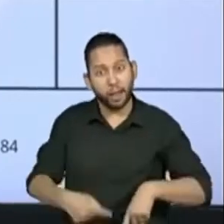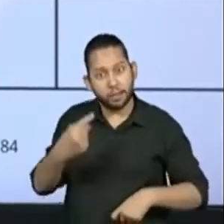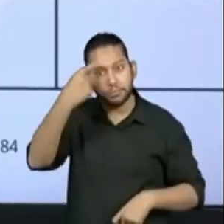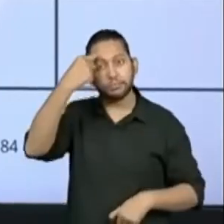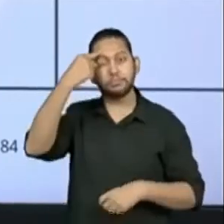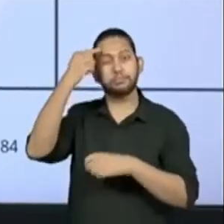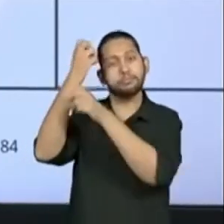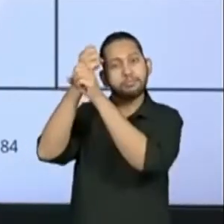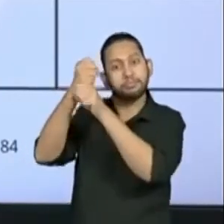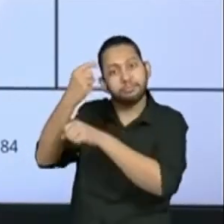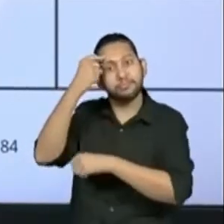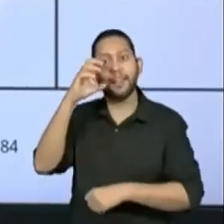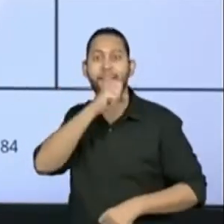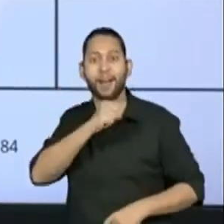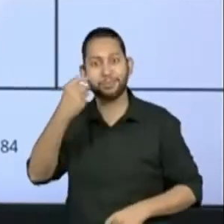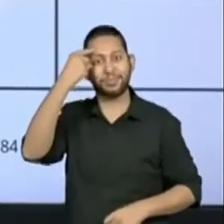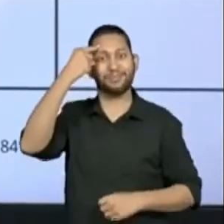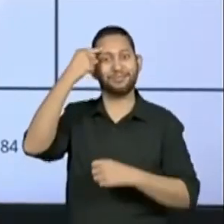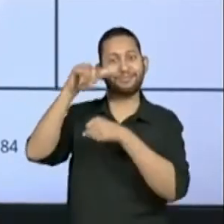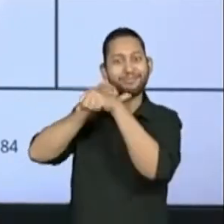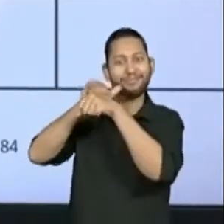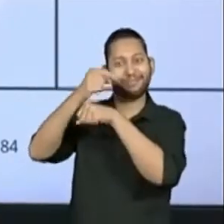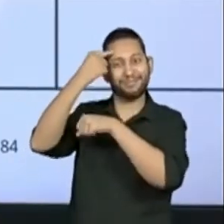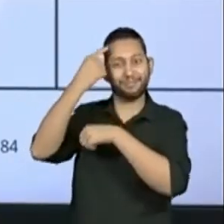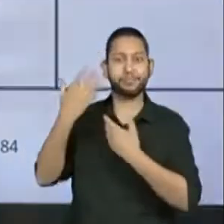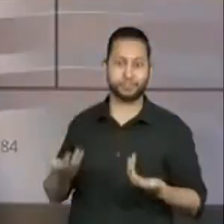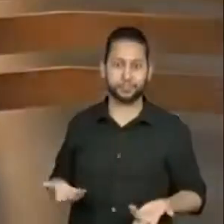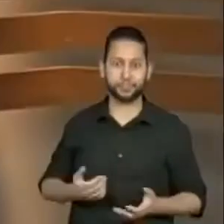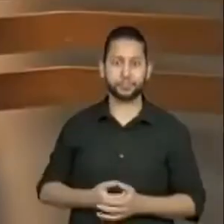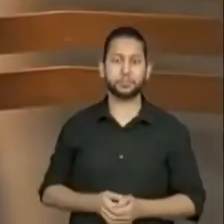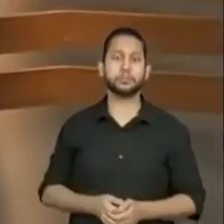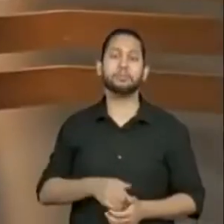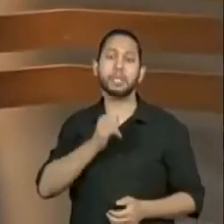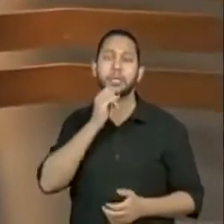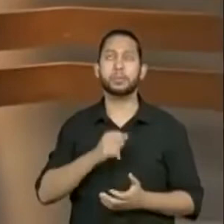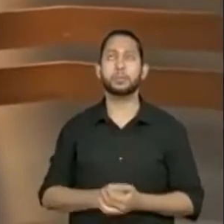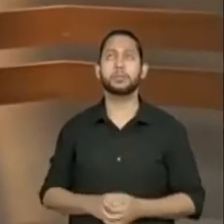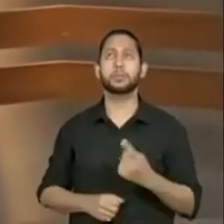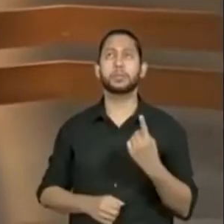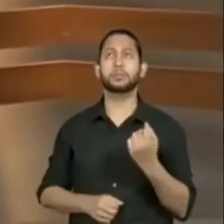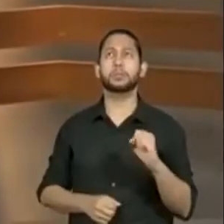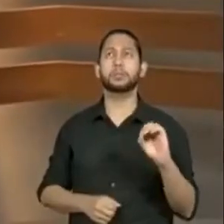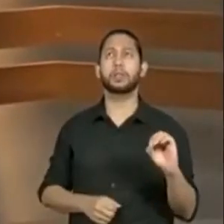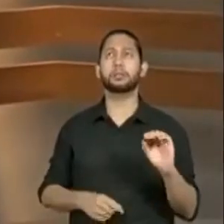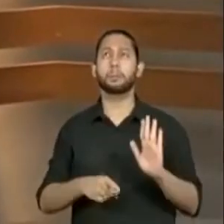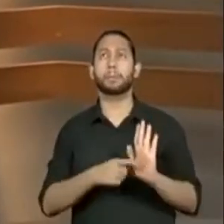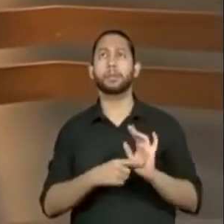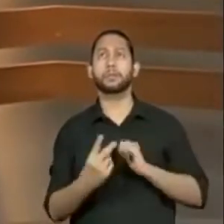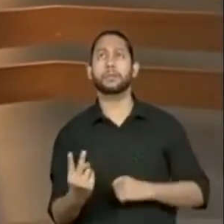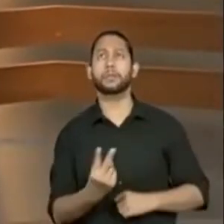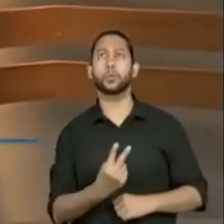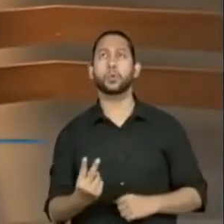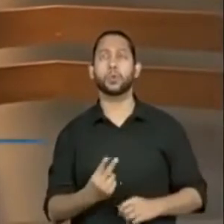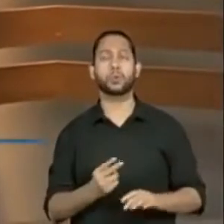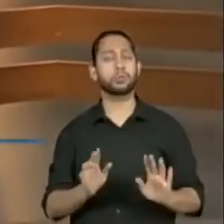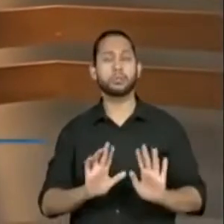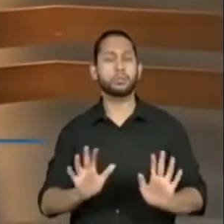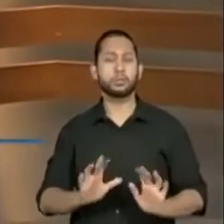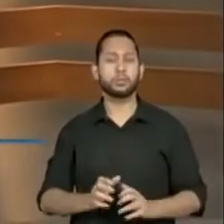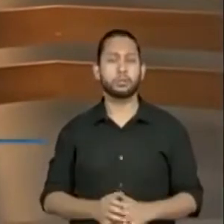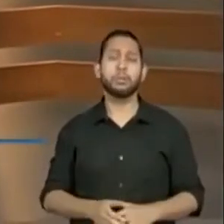dessa maneira fica mais fácil ao invés de vocês já pensarem assim 180 - 22 Então vamos lá